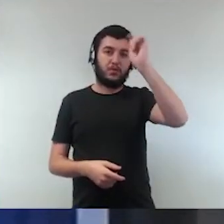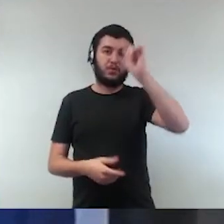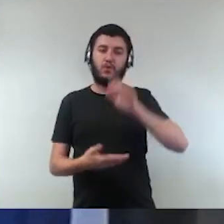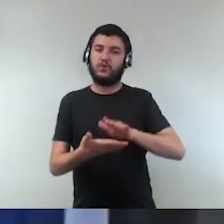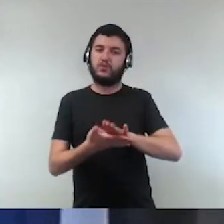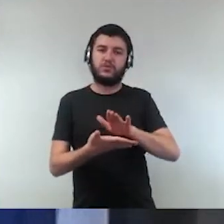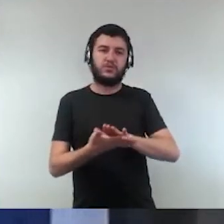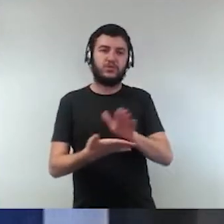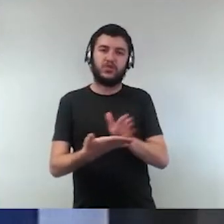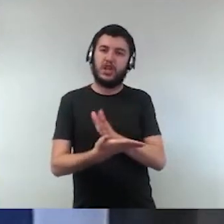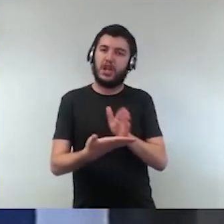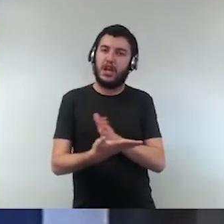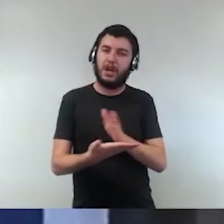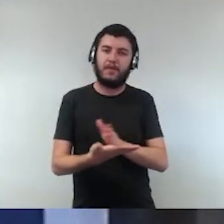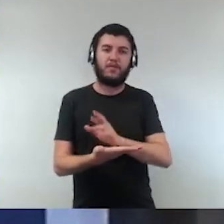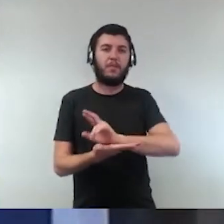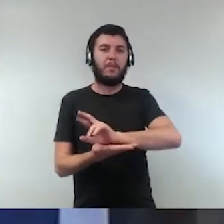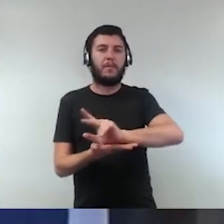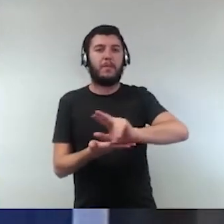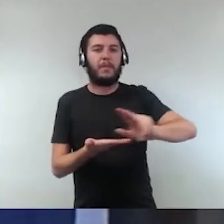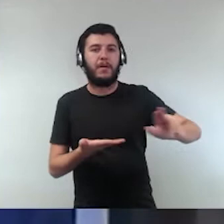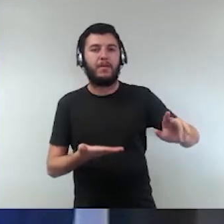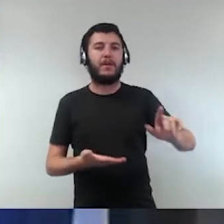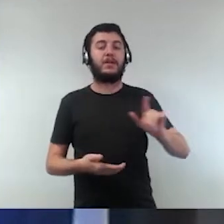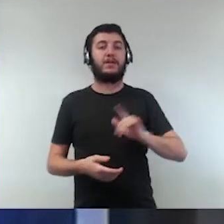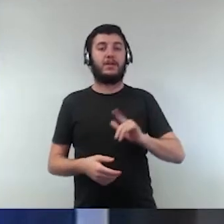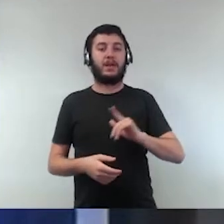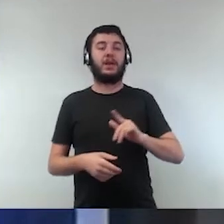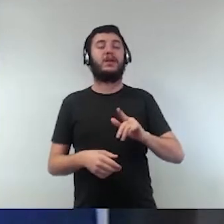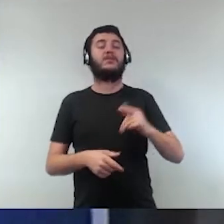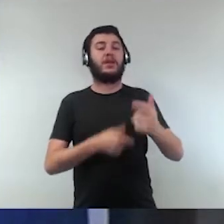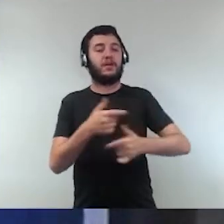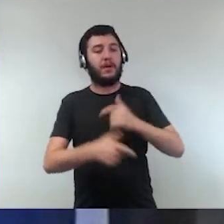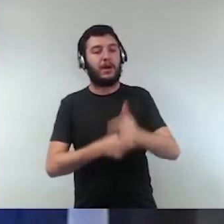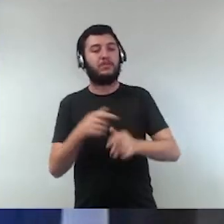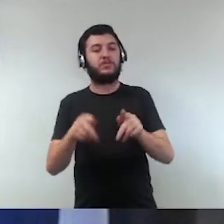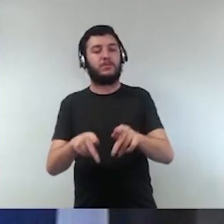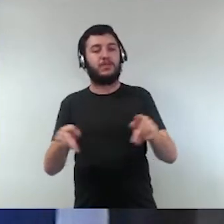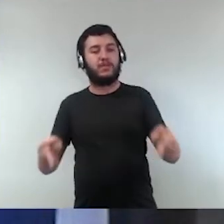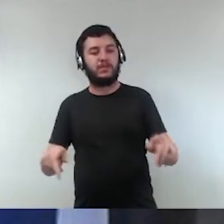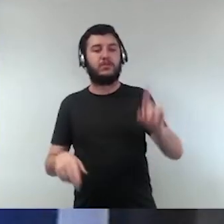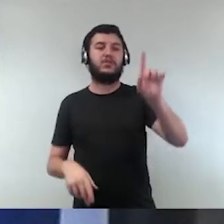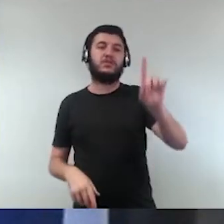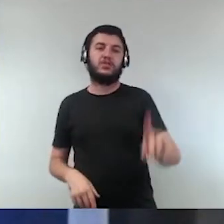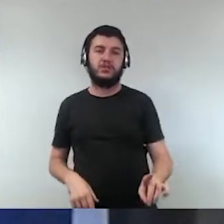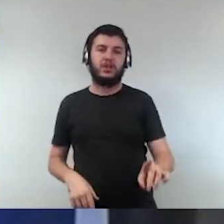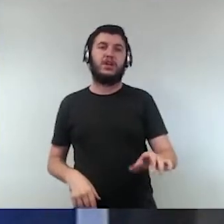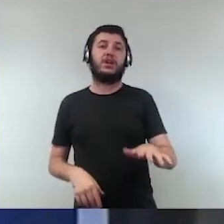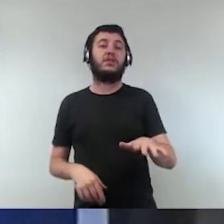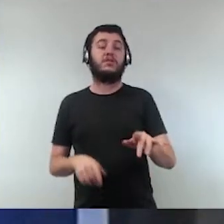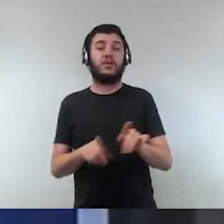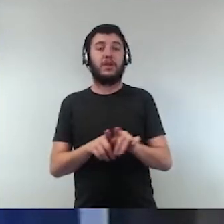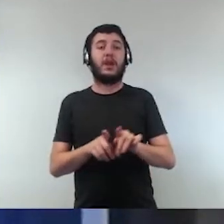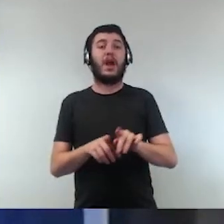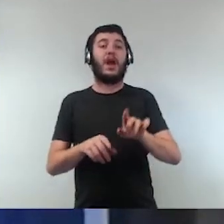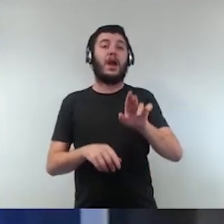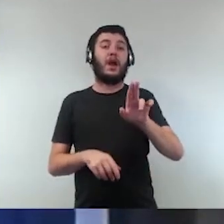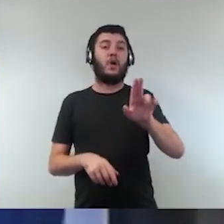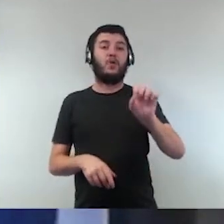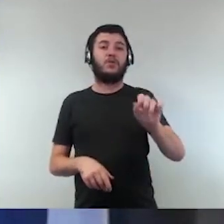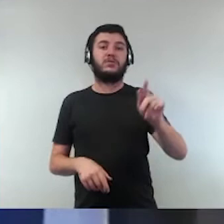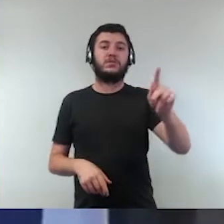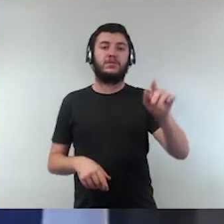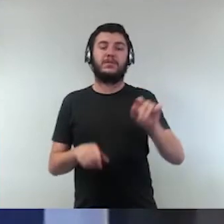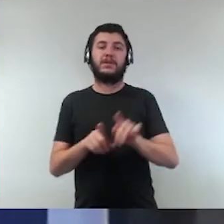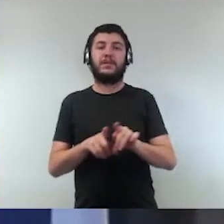obras, ele que fez sua livre docência em Direito Processual na Universidade de São Paulo, tem seu doutorado em Direito